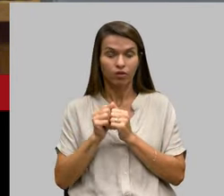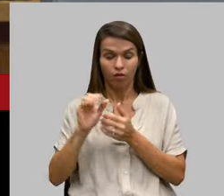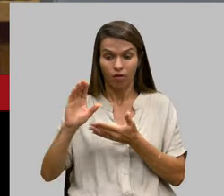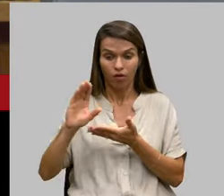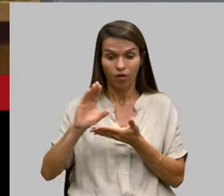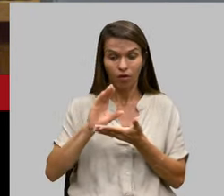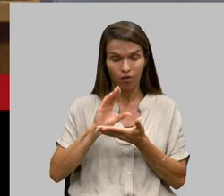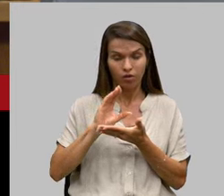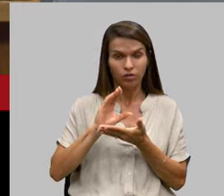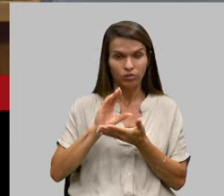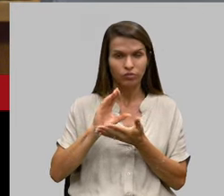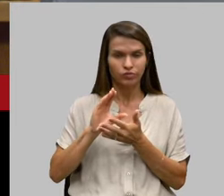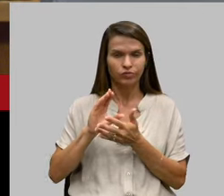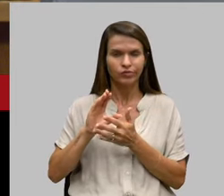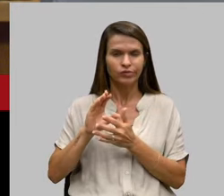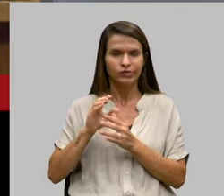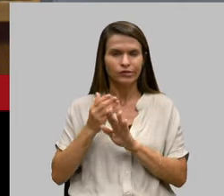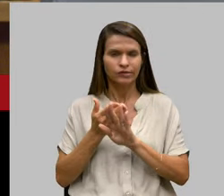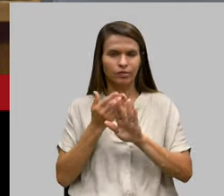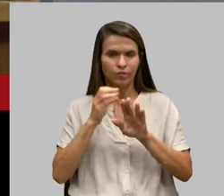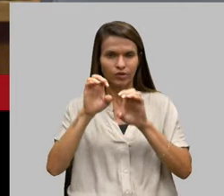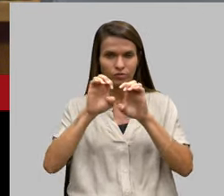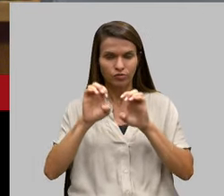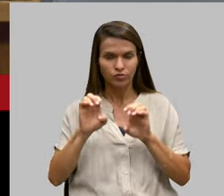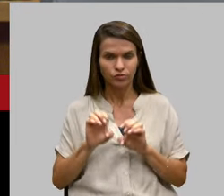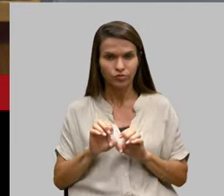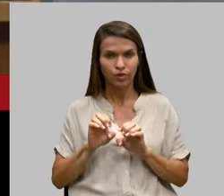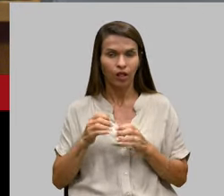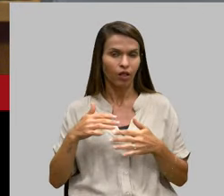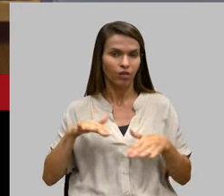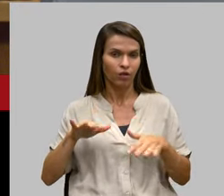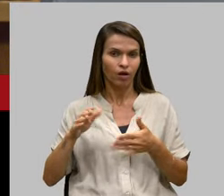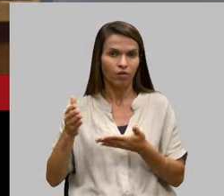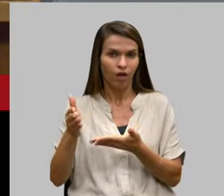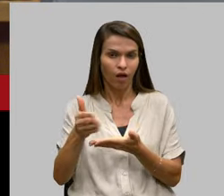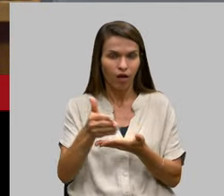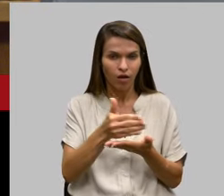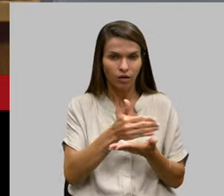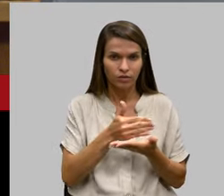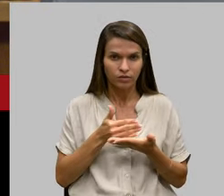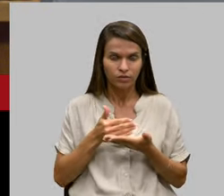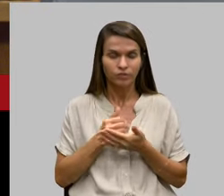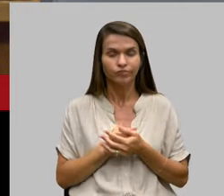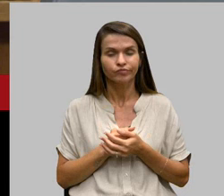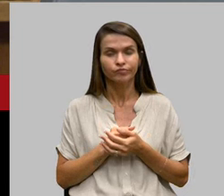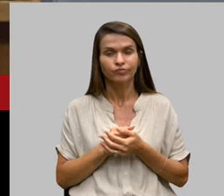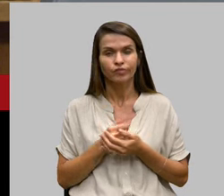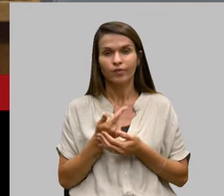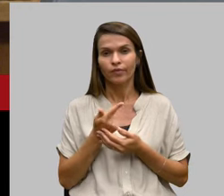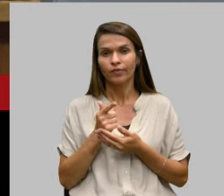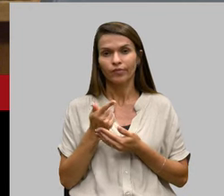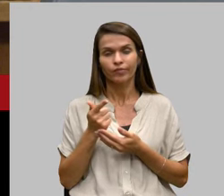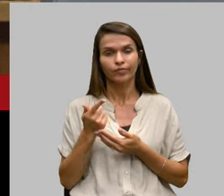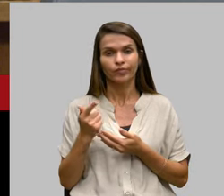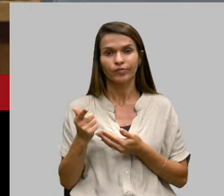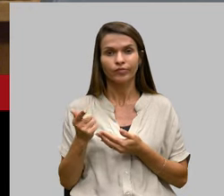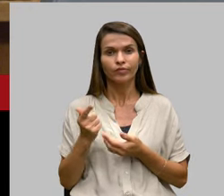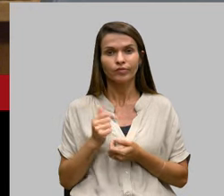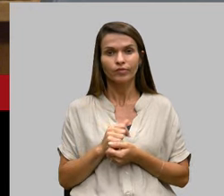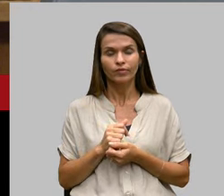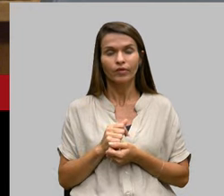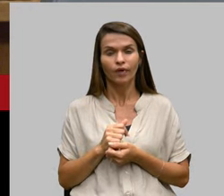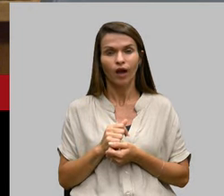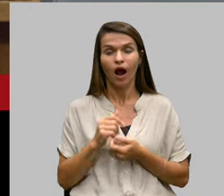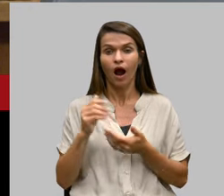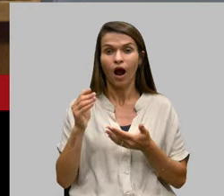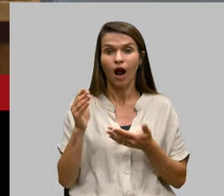fora da da estrutura natural da arrecadação eh e você não tem assim eh e alguns